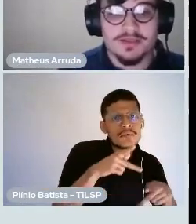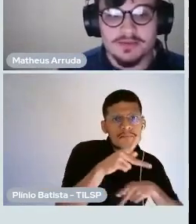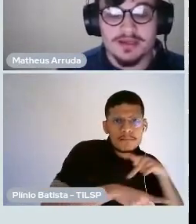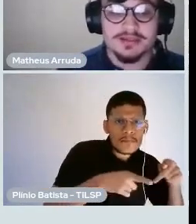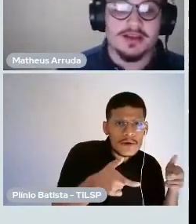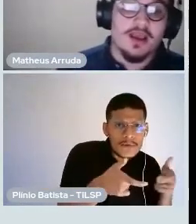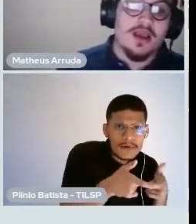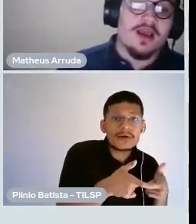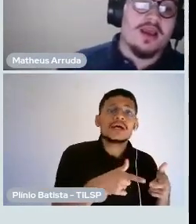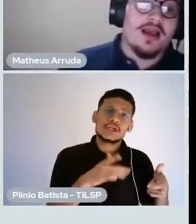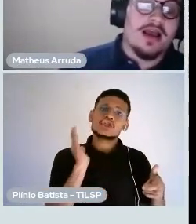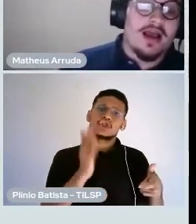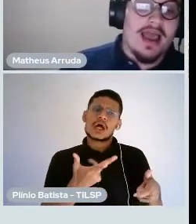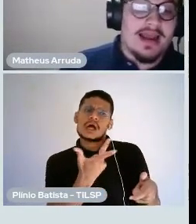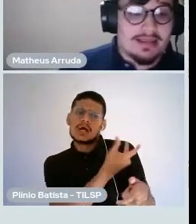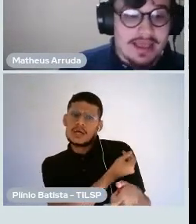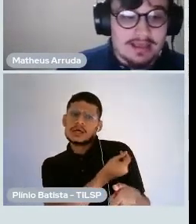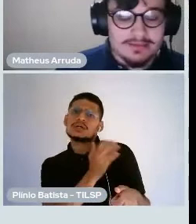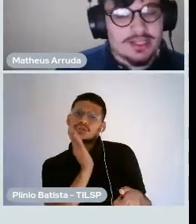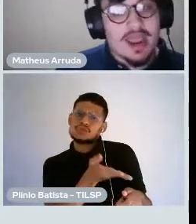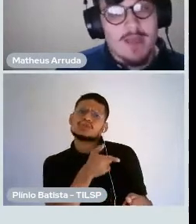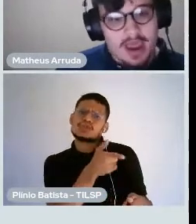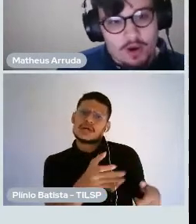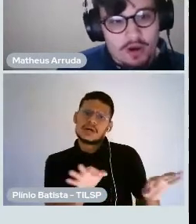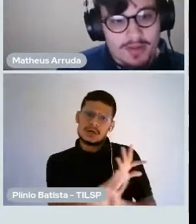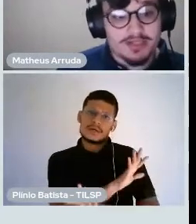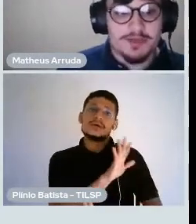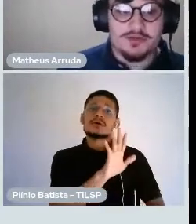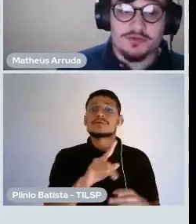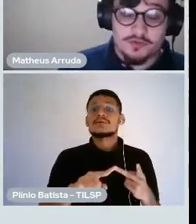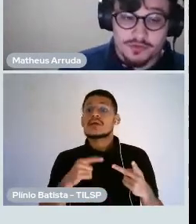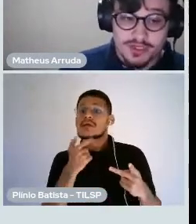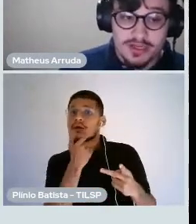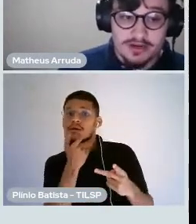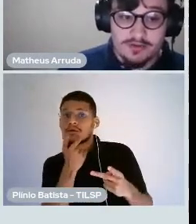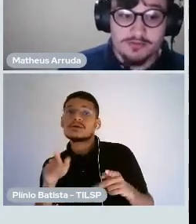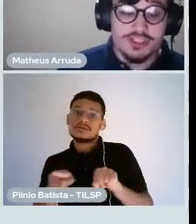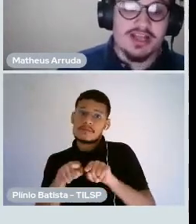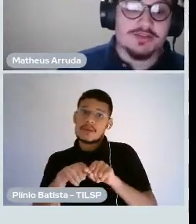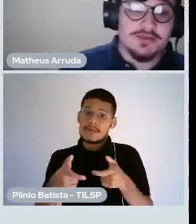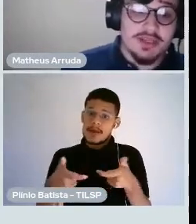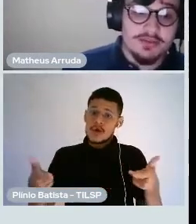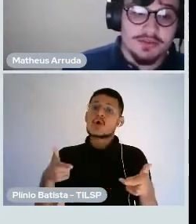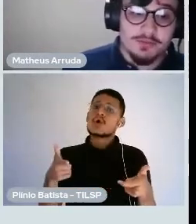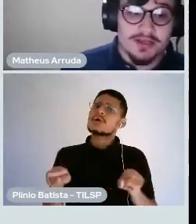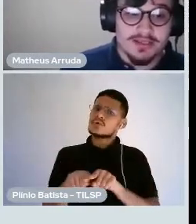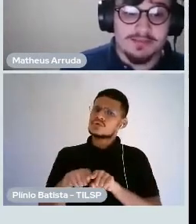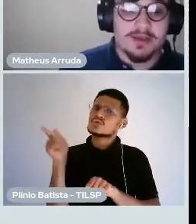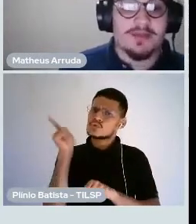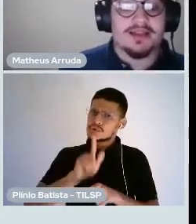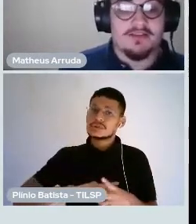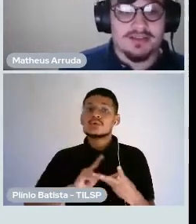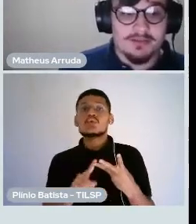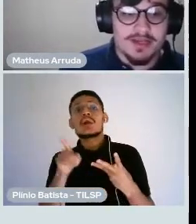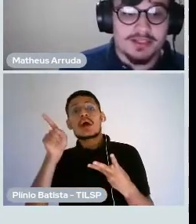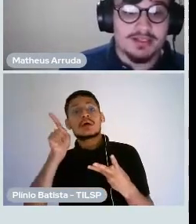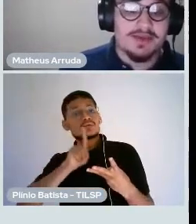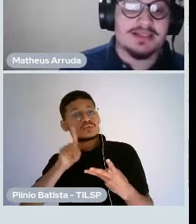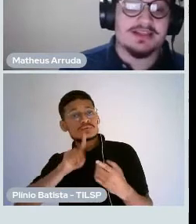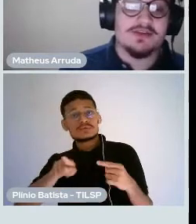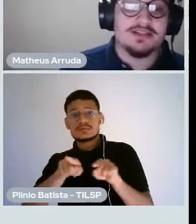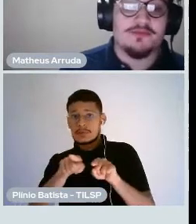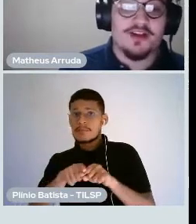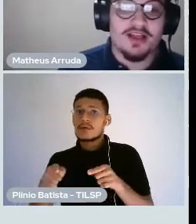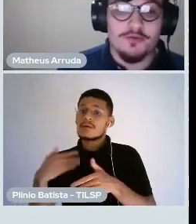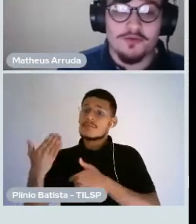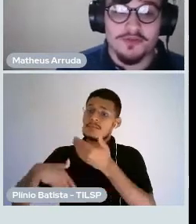bastante a população deles. A Inglaterra já é maior, mas também conseguiram. Os Estados Unidos, por exemplo, também está avançando bastante,